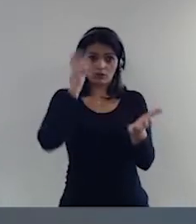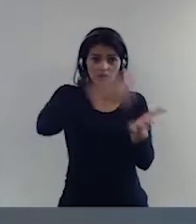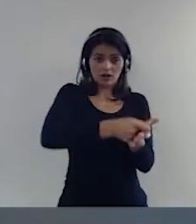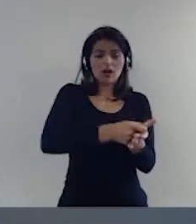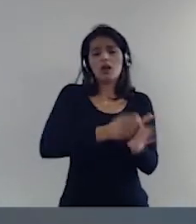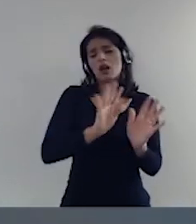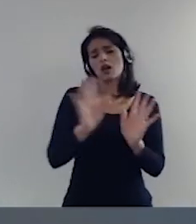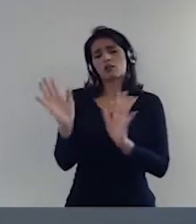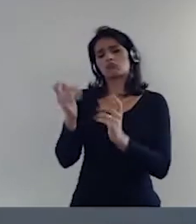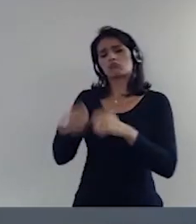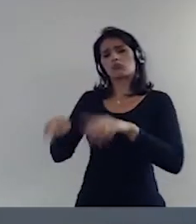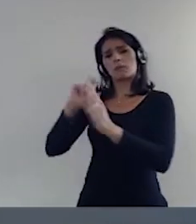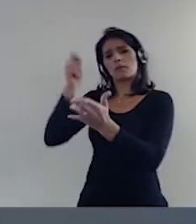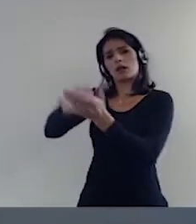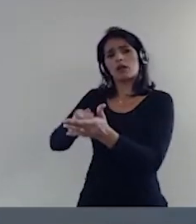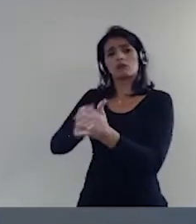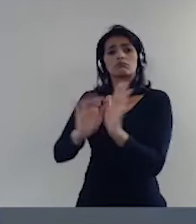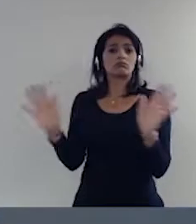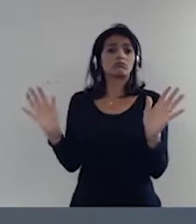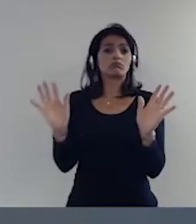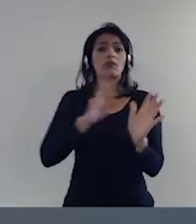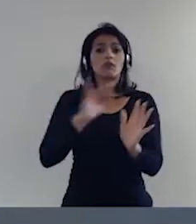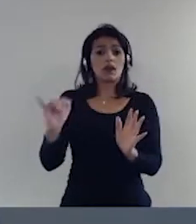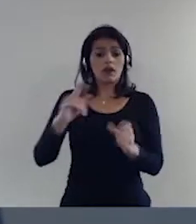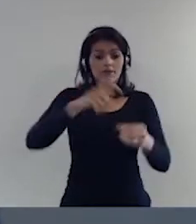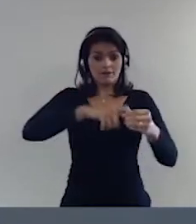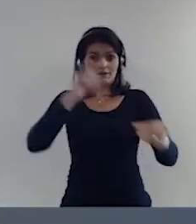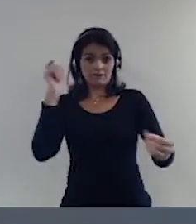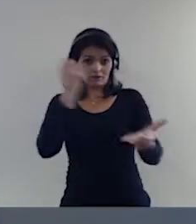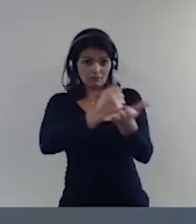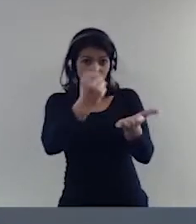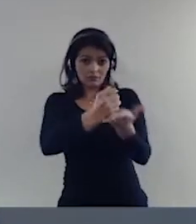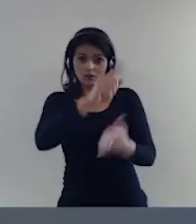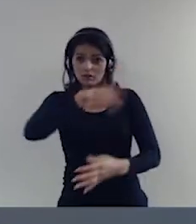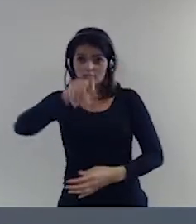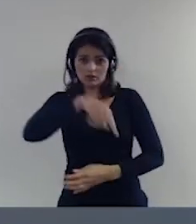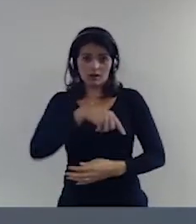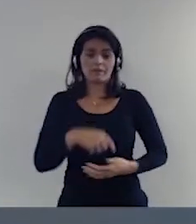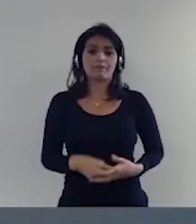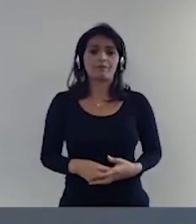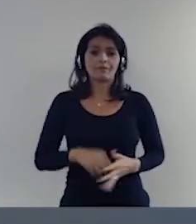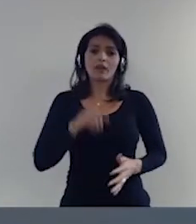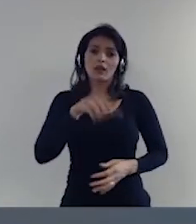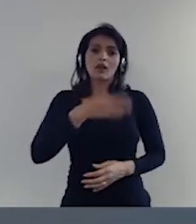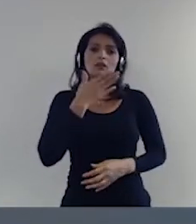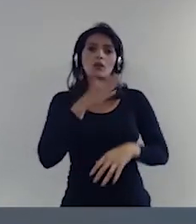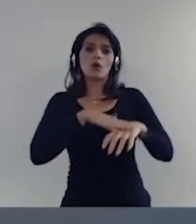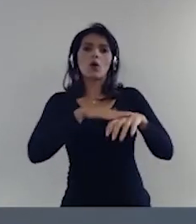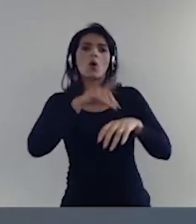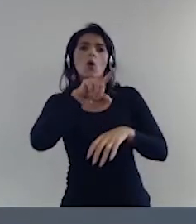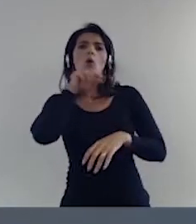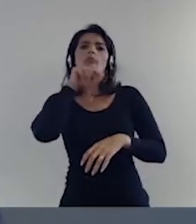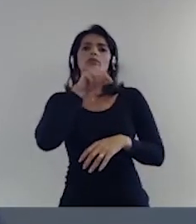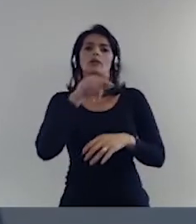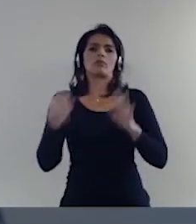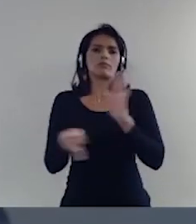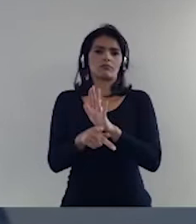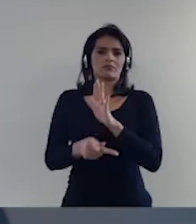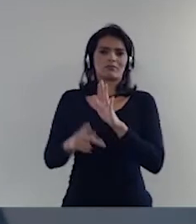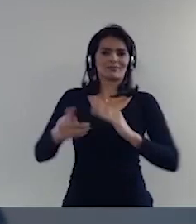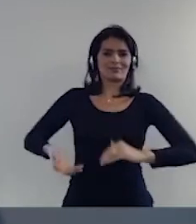deixe de prestar, portanto, desfazendo aquele vínculo contratual. Essa foi a opção do legislador.